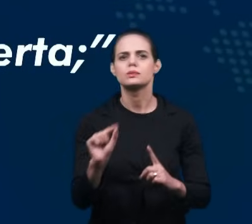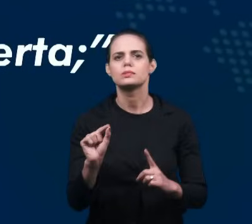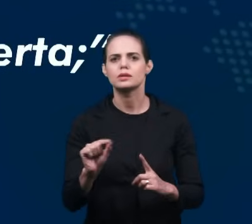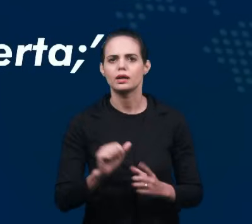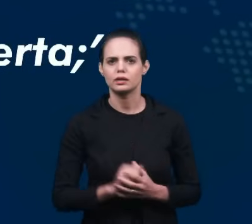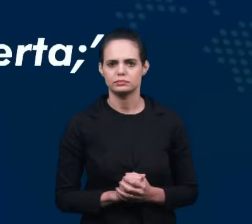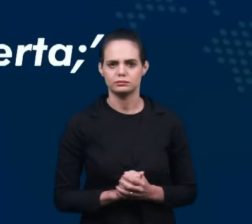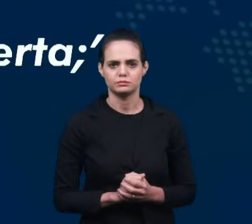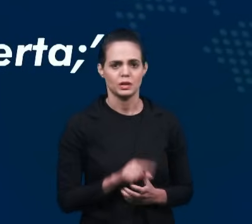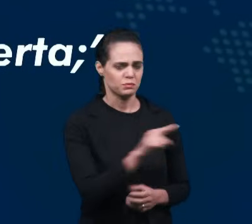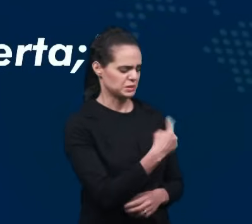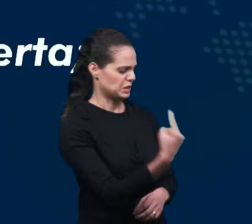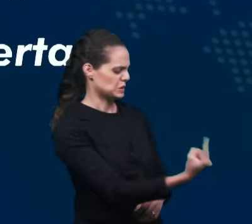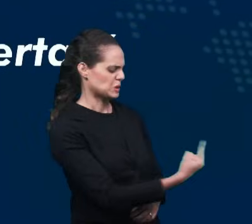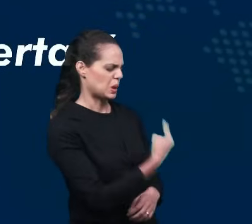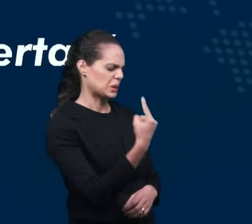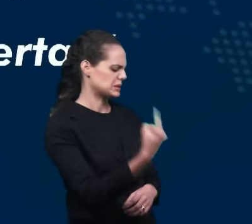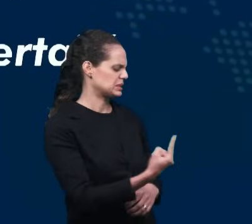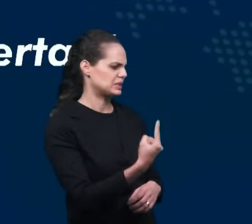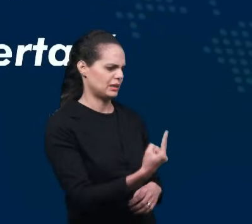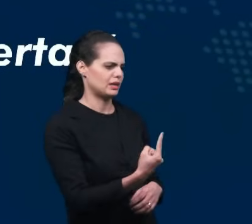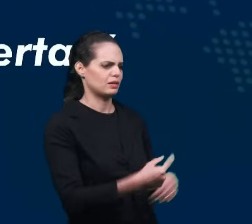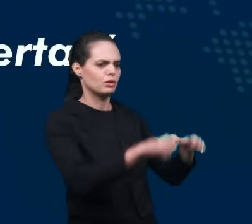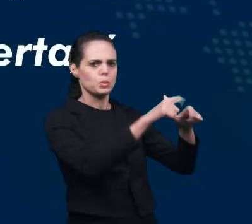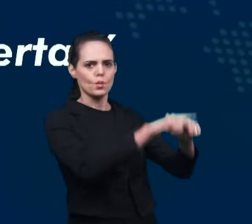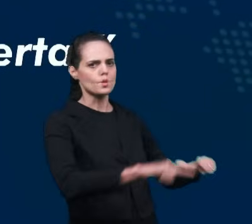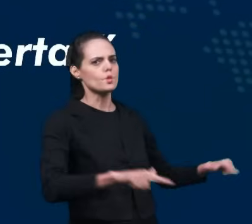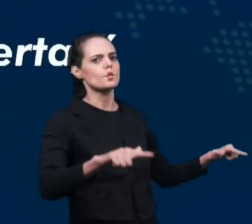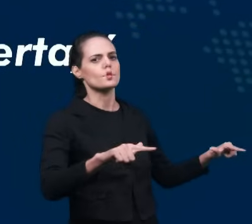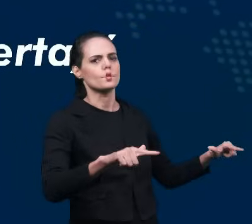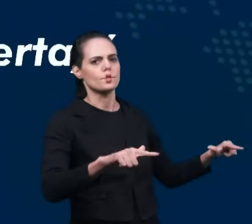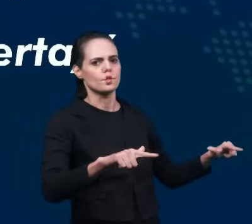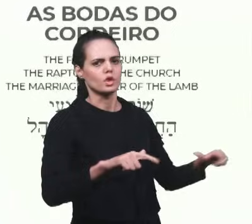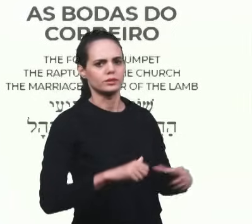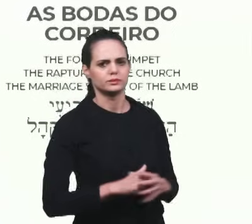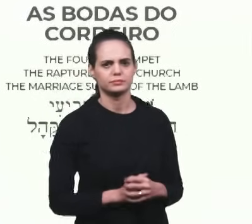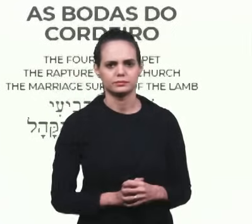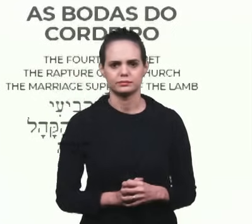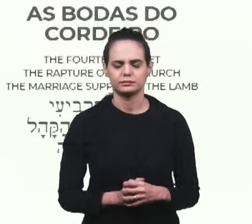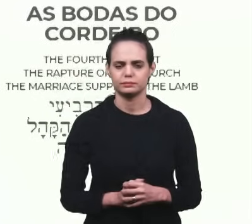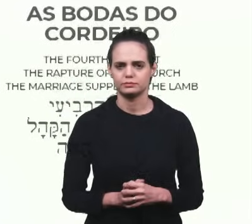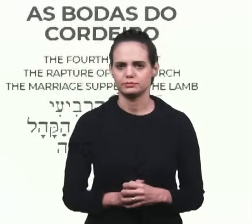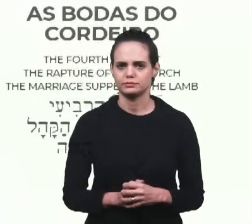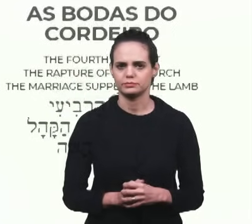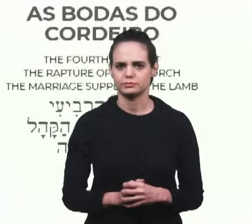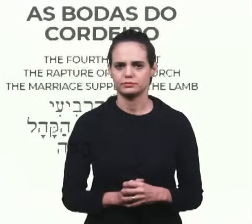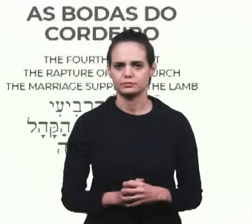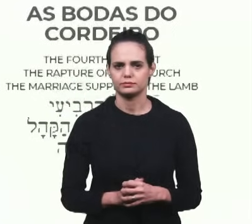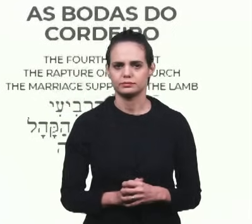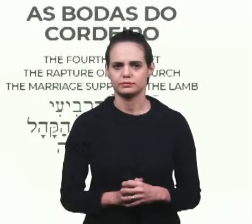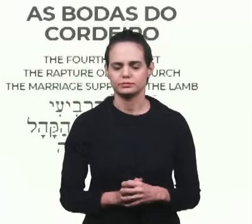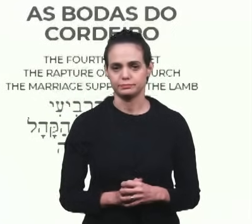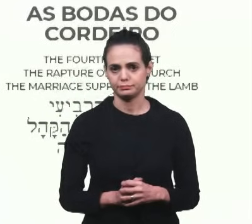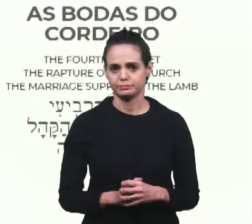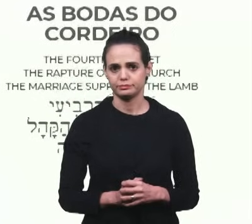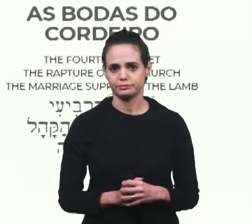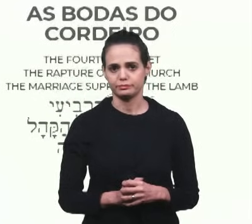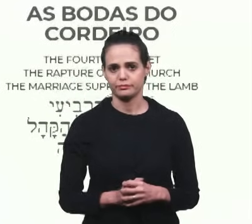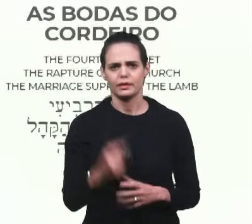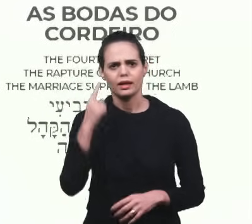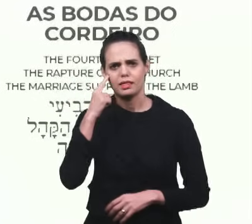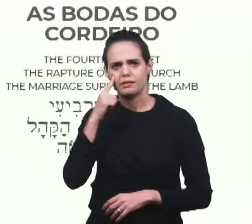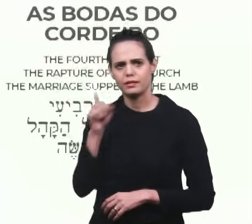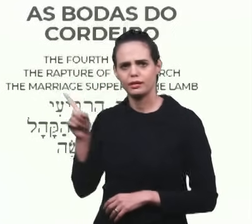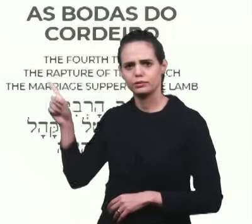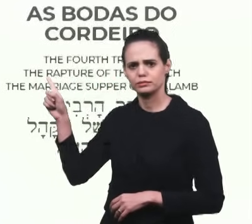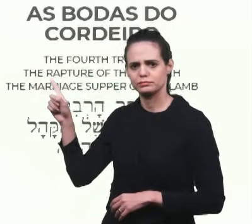ficará deserta. Aí secou, Israel secou, olha aqui, já a árvore ali, secou,